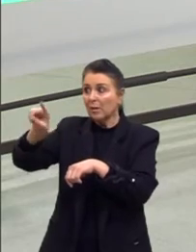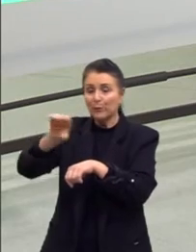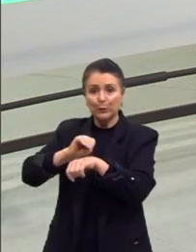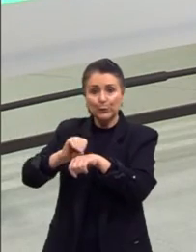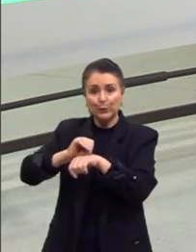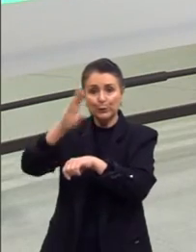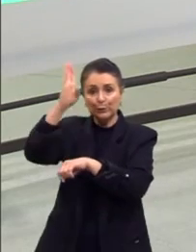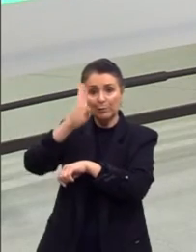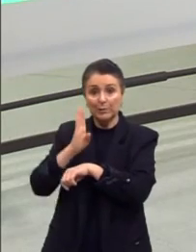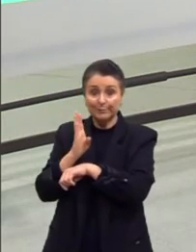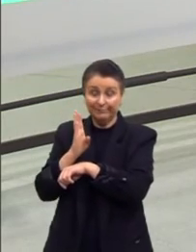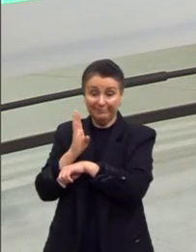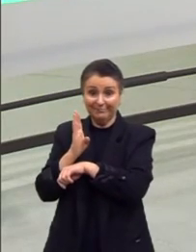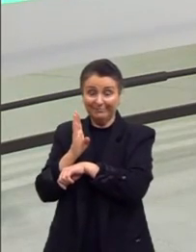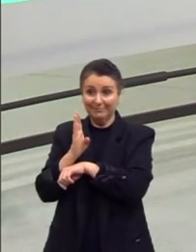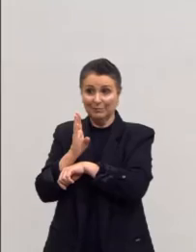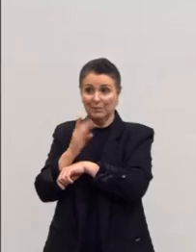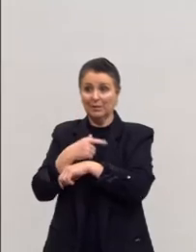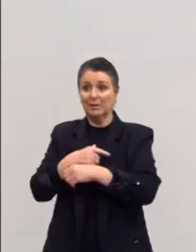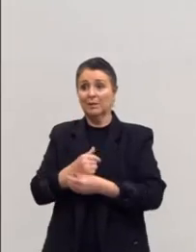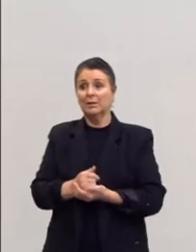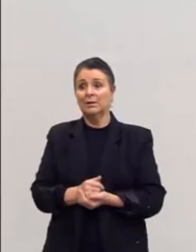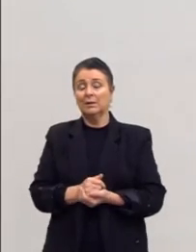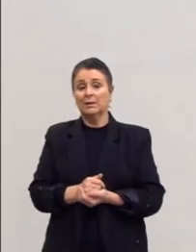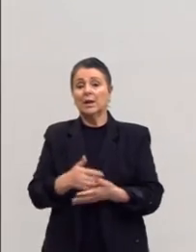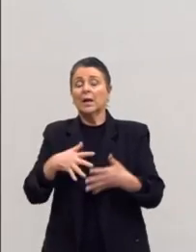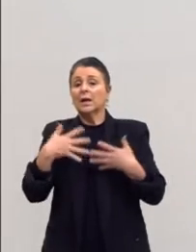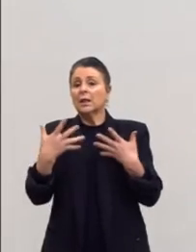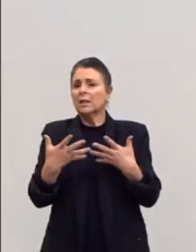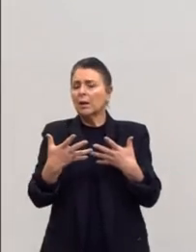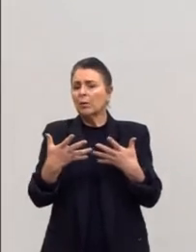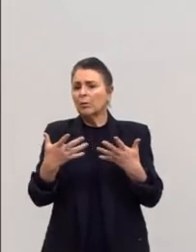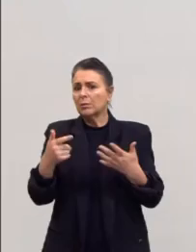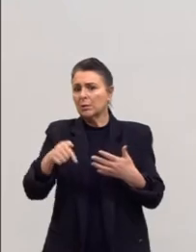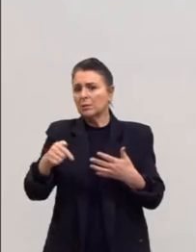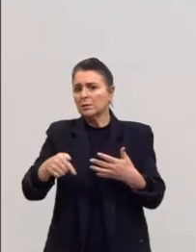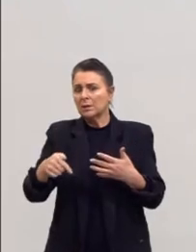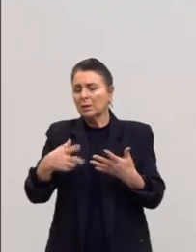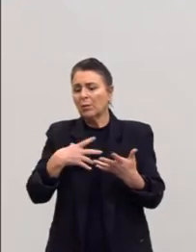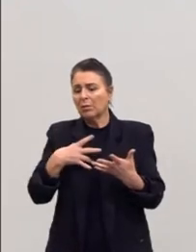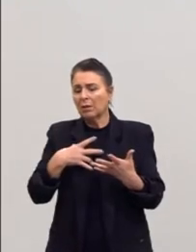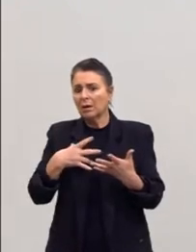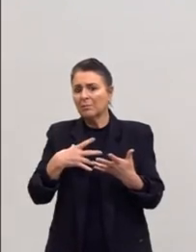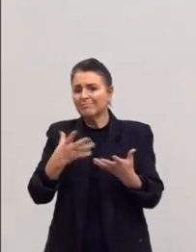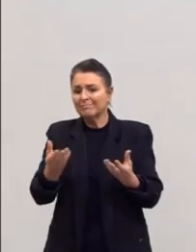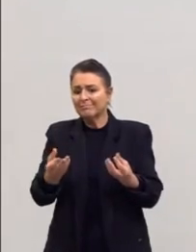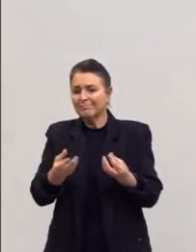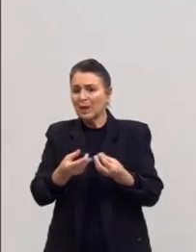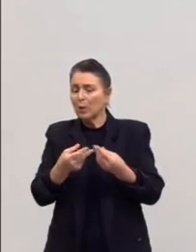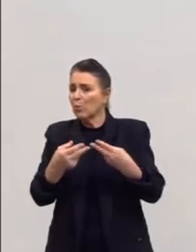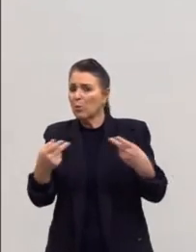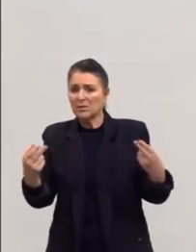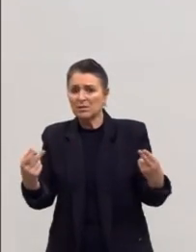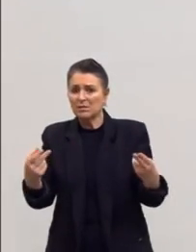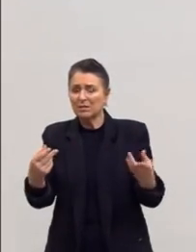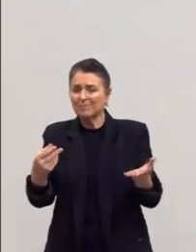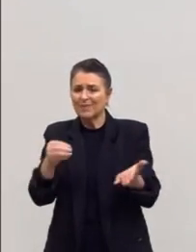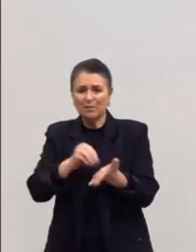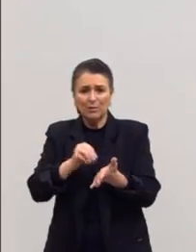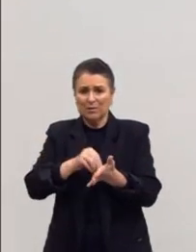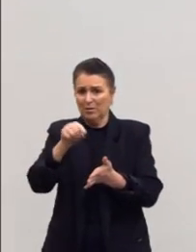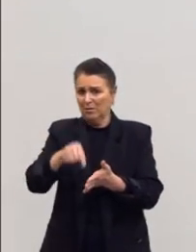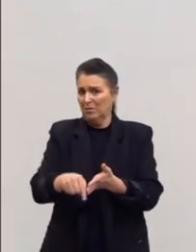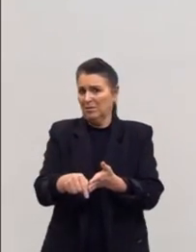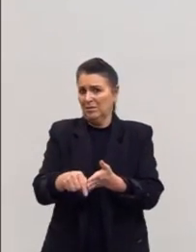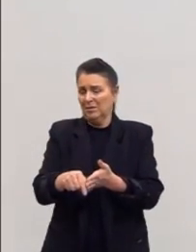marca do olho pelas pedras ver aqui né então nós ficamos com todo esse déficit né que com certeza nós seguimos diferentes